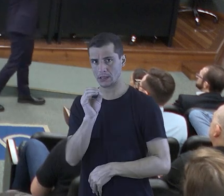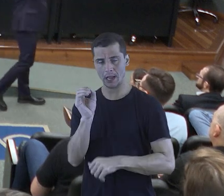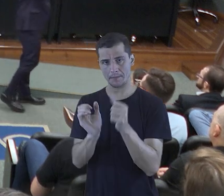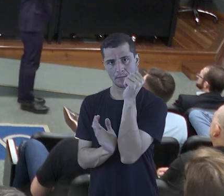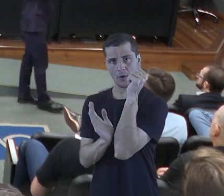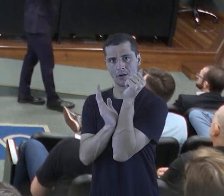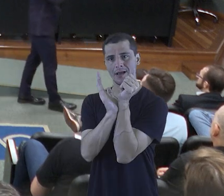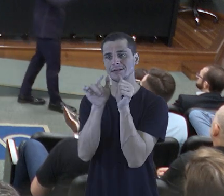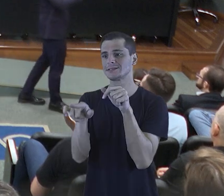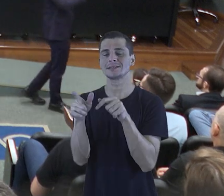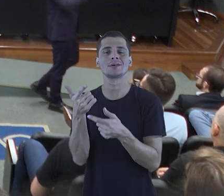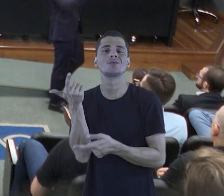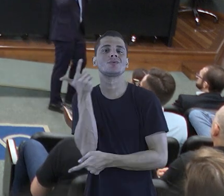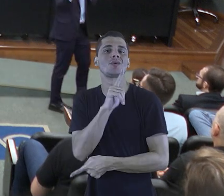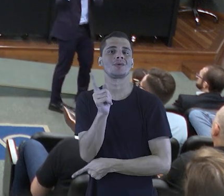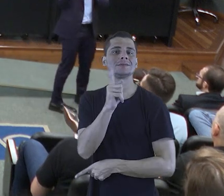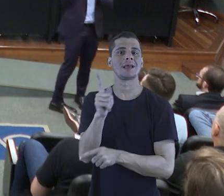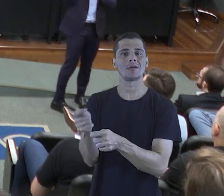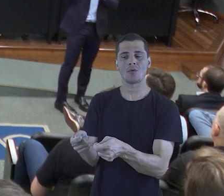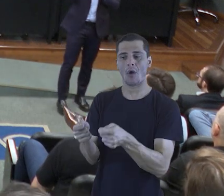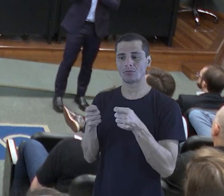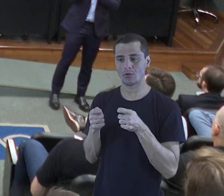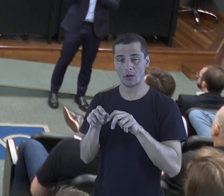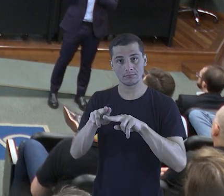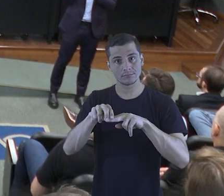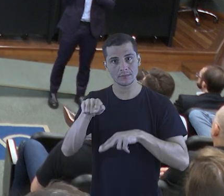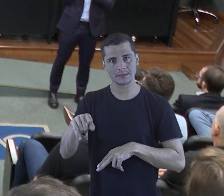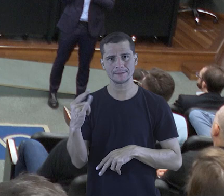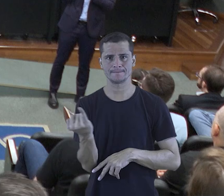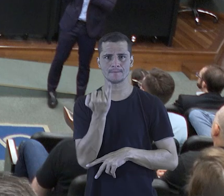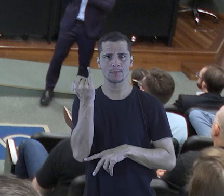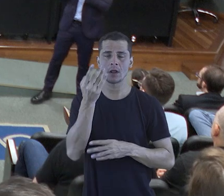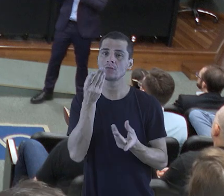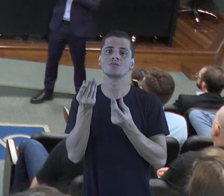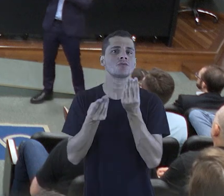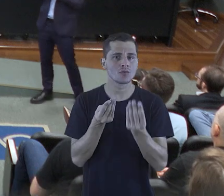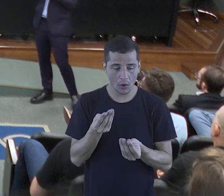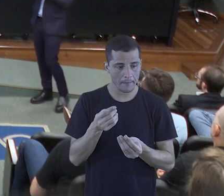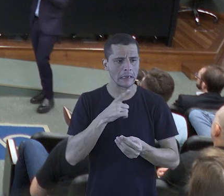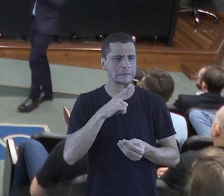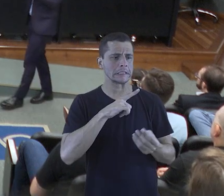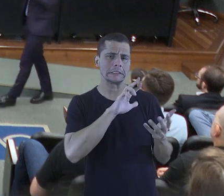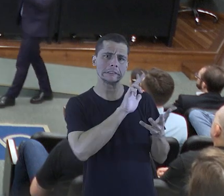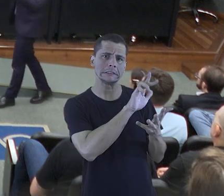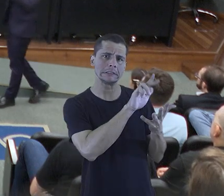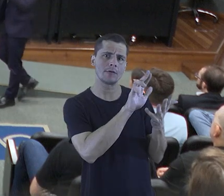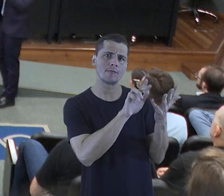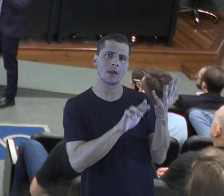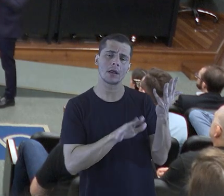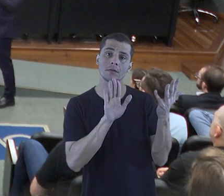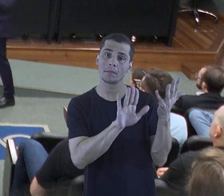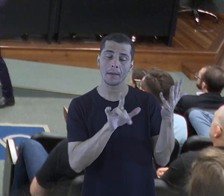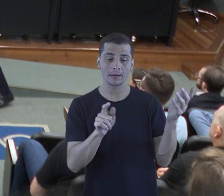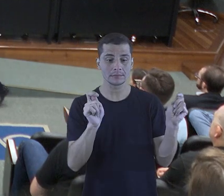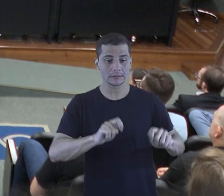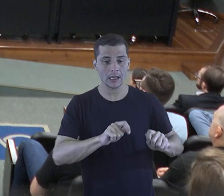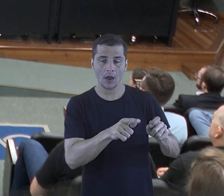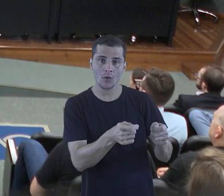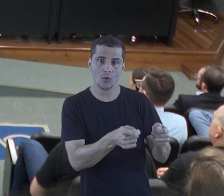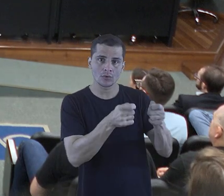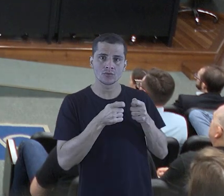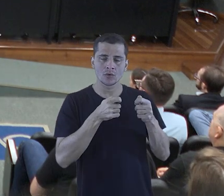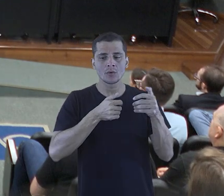burocracia serve para eficiência. Mas, no âmbito do setor público, sem burocracia não tinha controle. A burocracia é uma sequência pré-determinada de atos, é